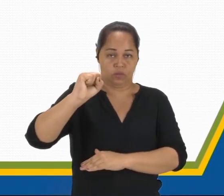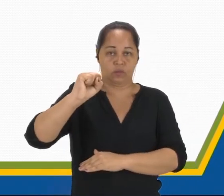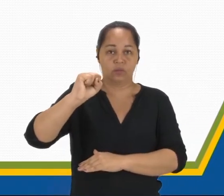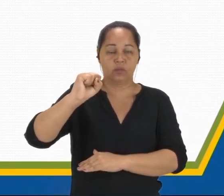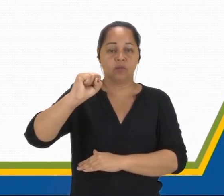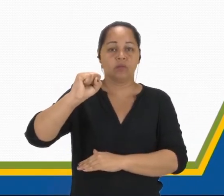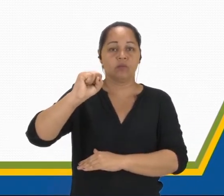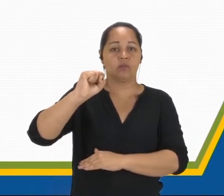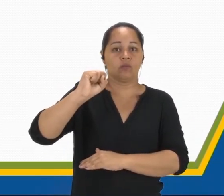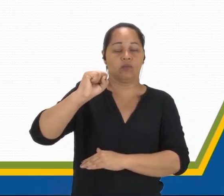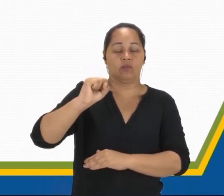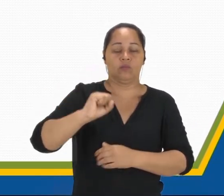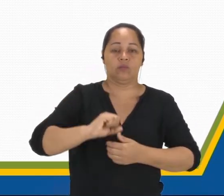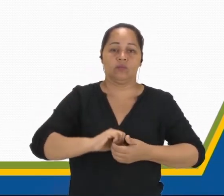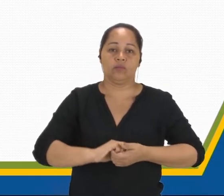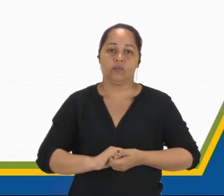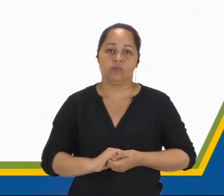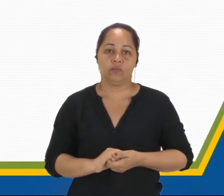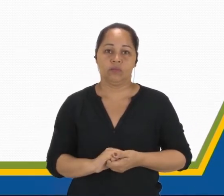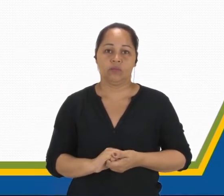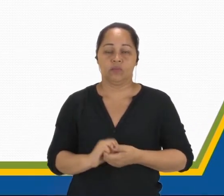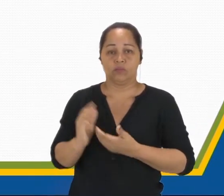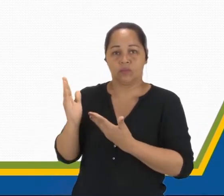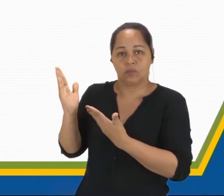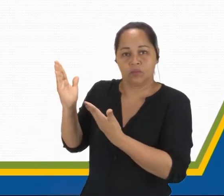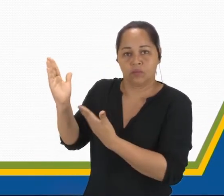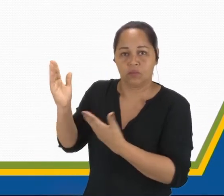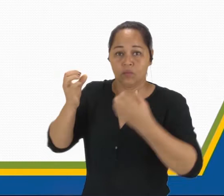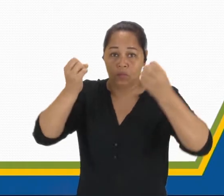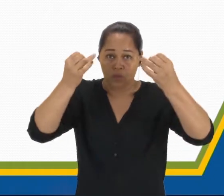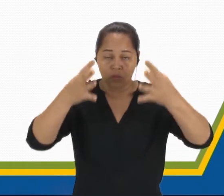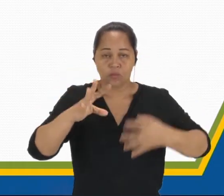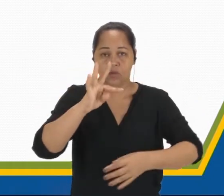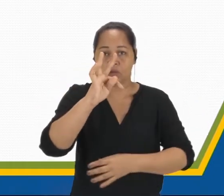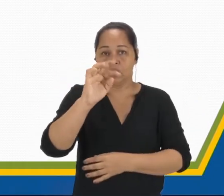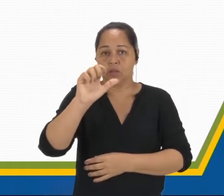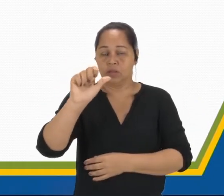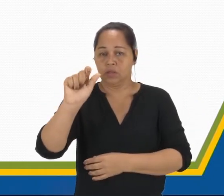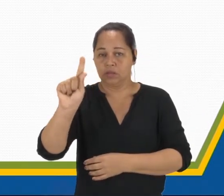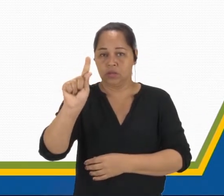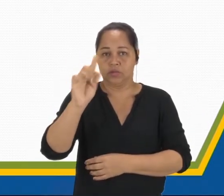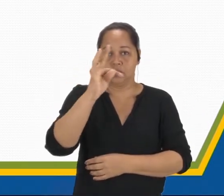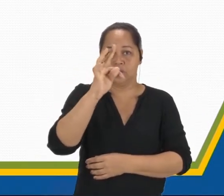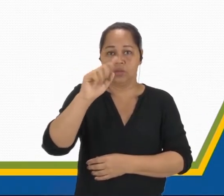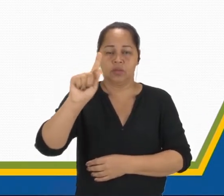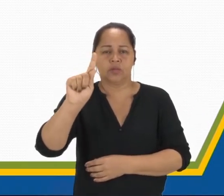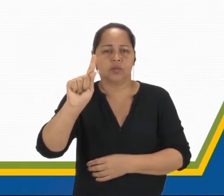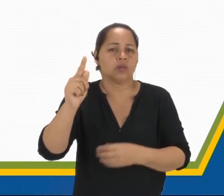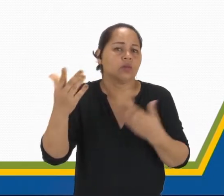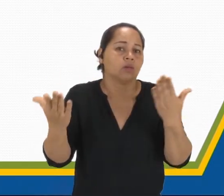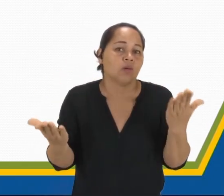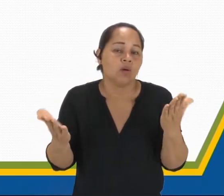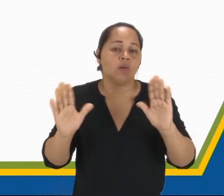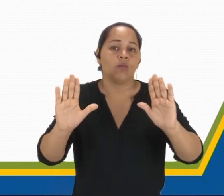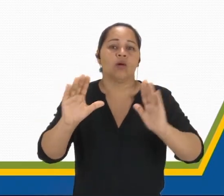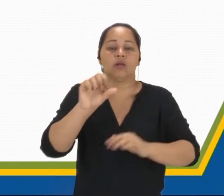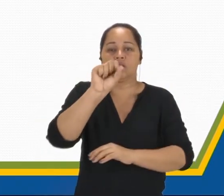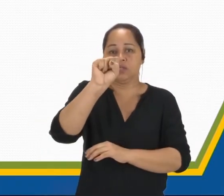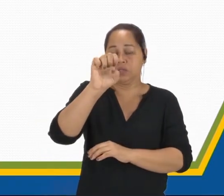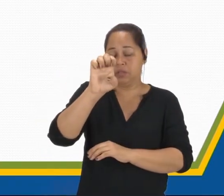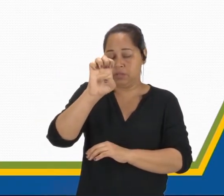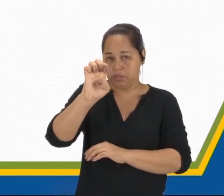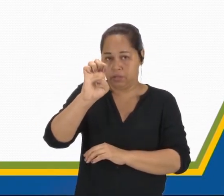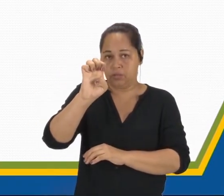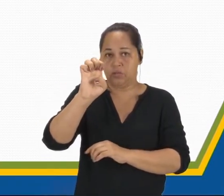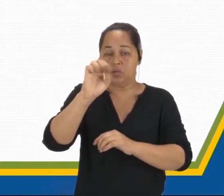gráfico, certinho? Vamos falar agora da tangente, tá? O que é a tangente? É seno sobre cosseno.